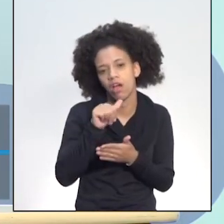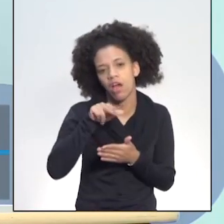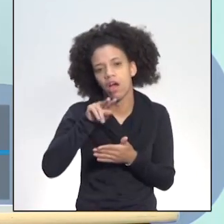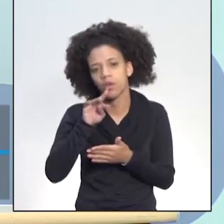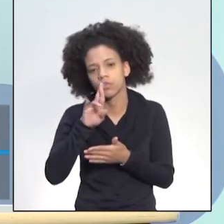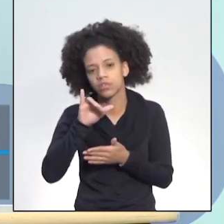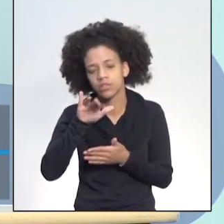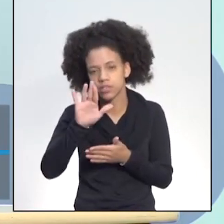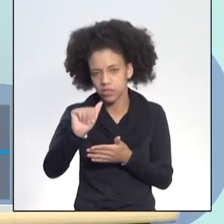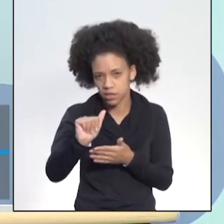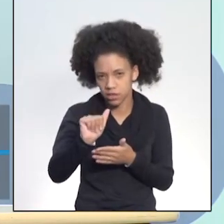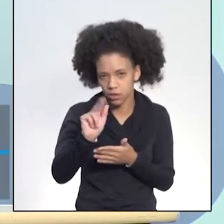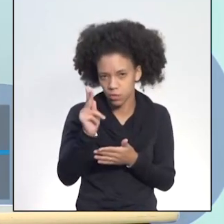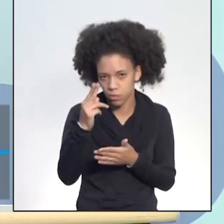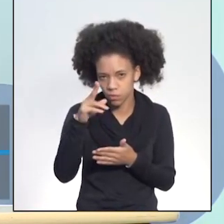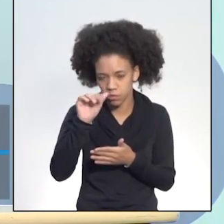Áustria-Hungria.